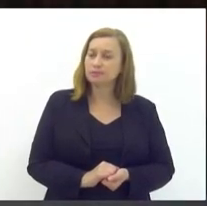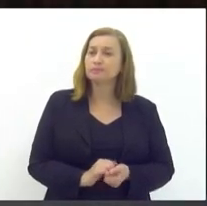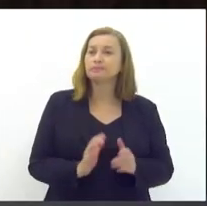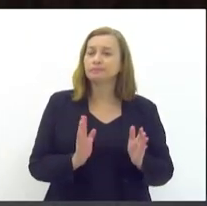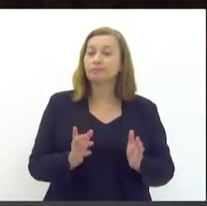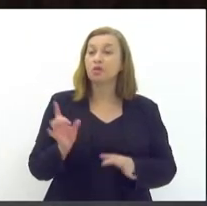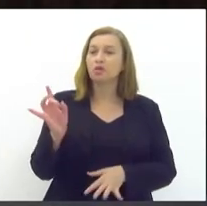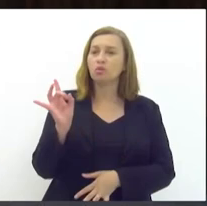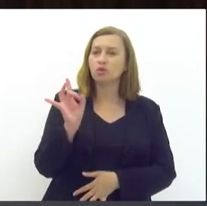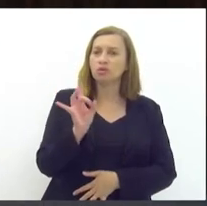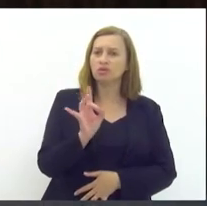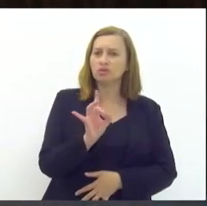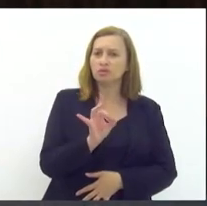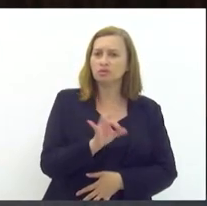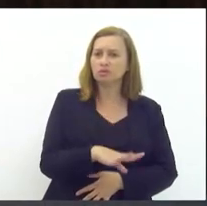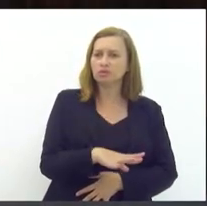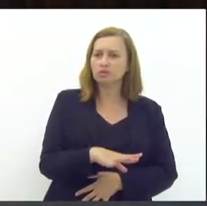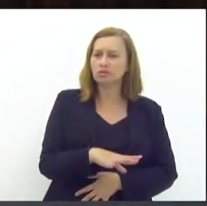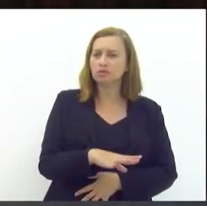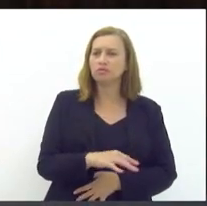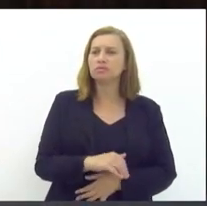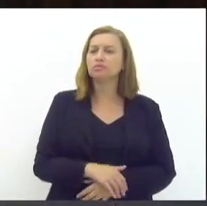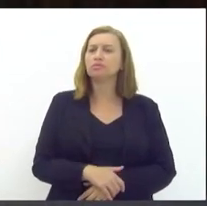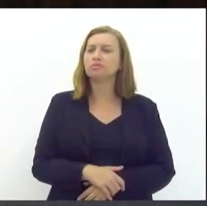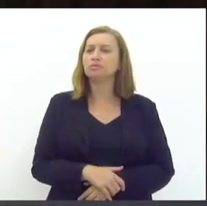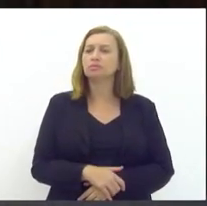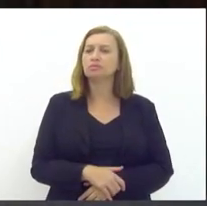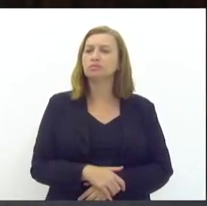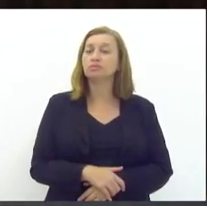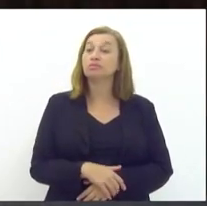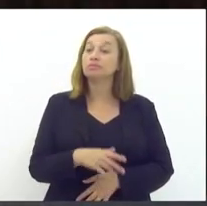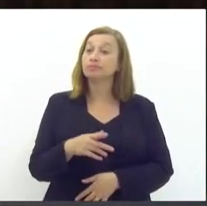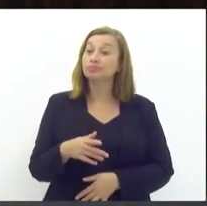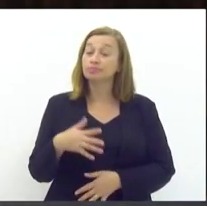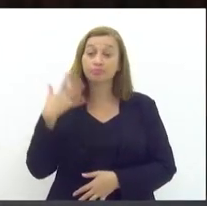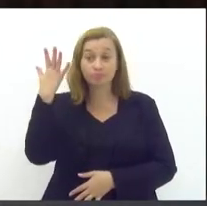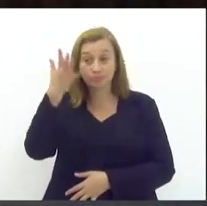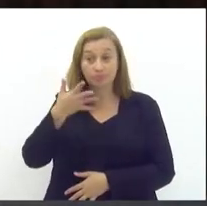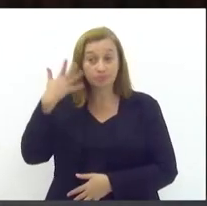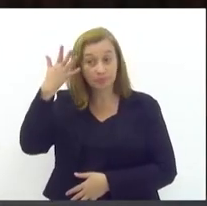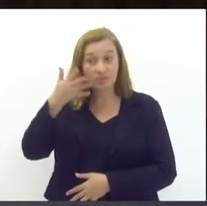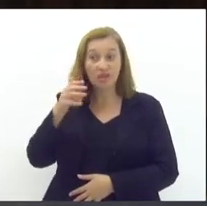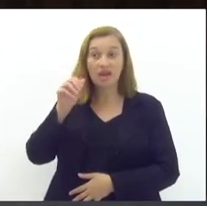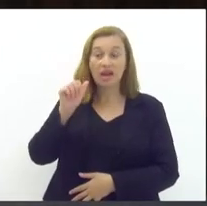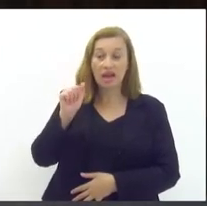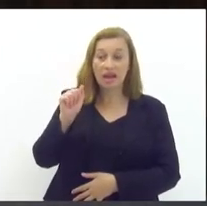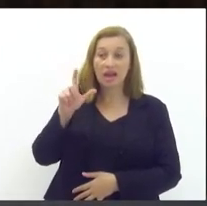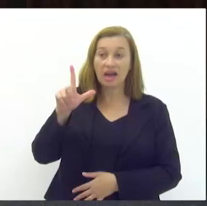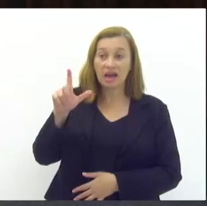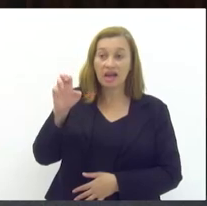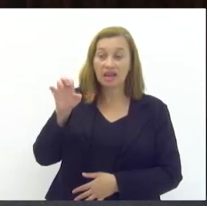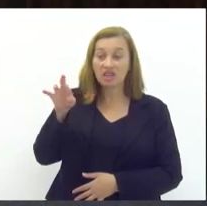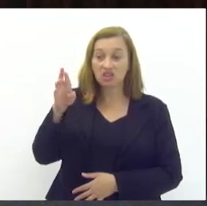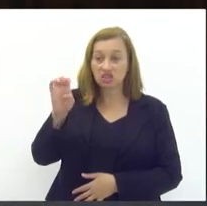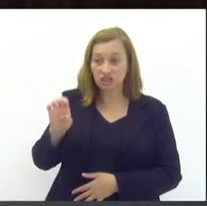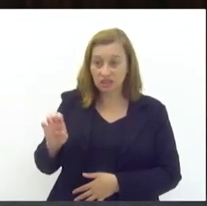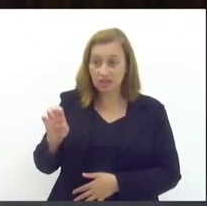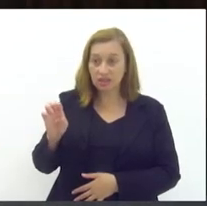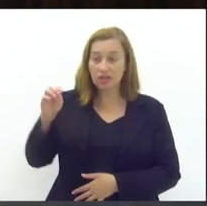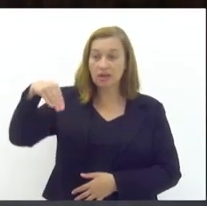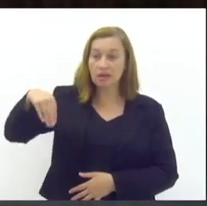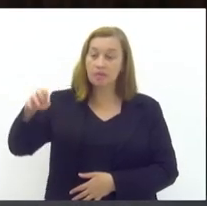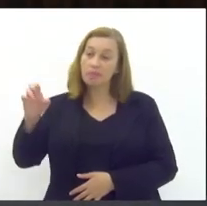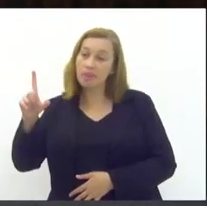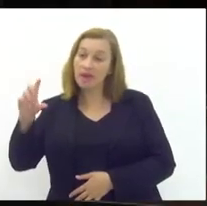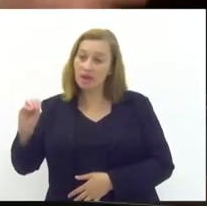para o último expositor que é o nosso Alexandre Melo presidente da nossa